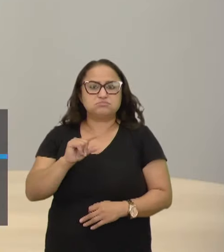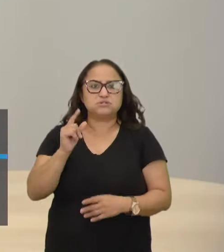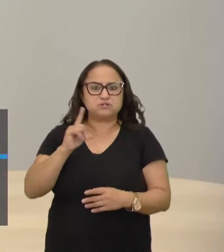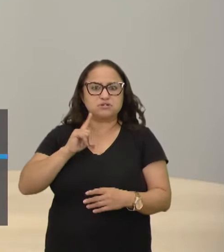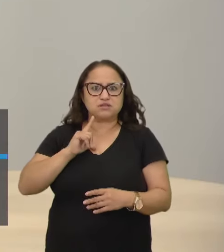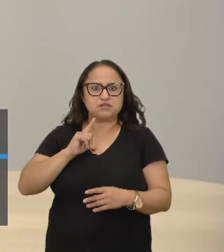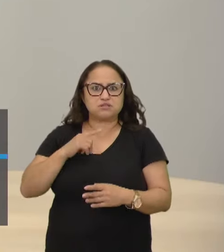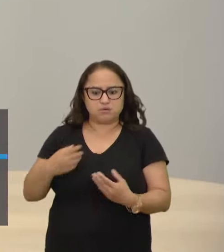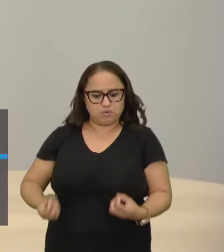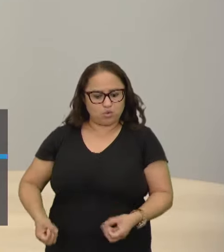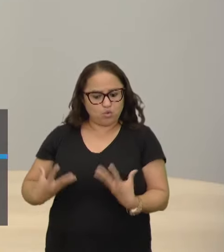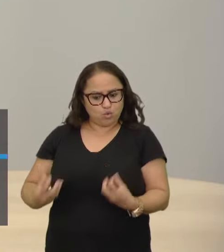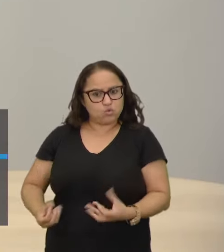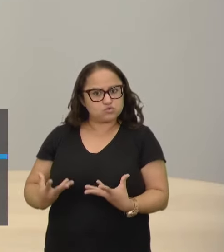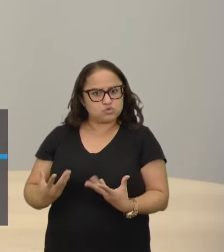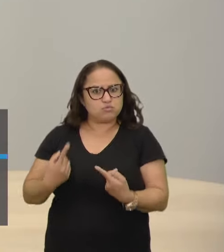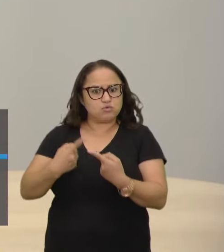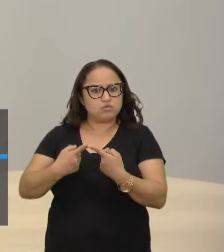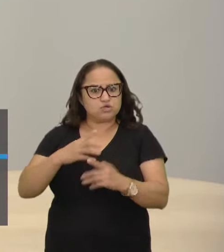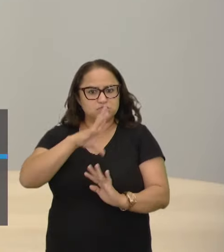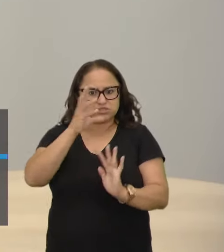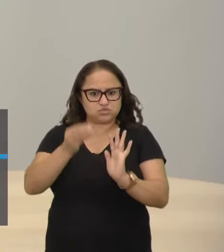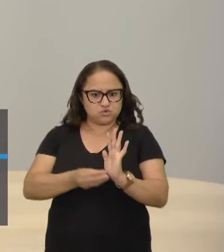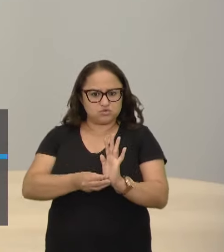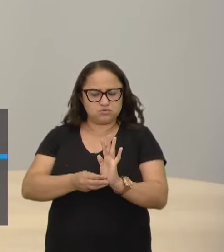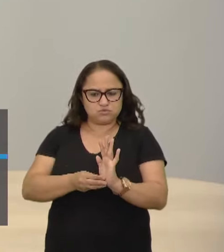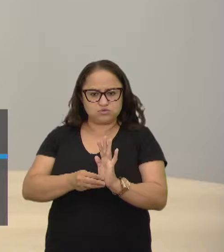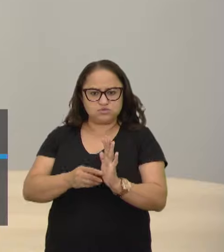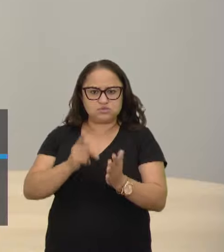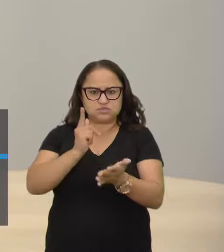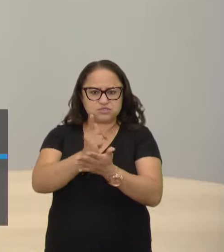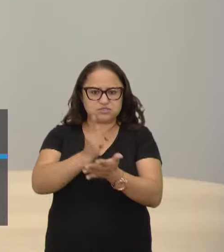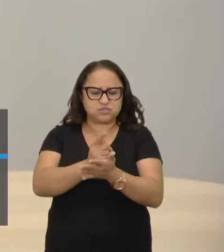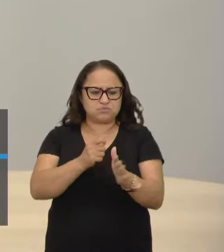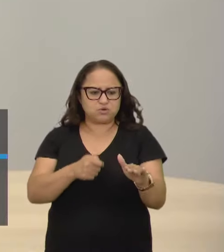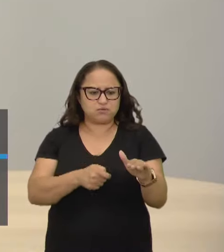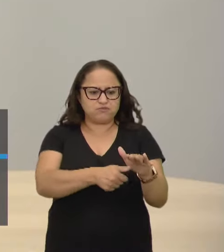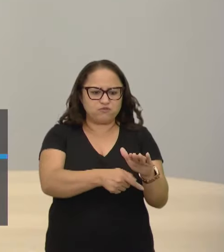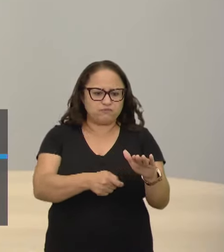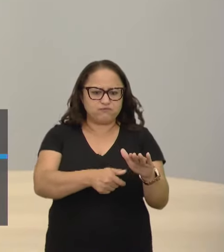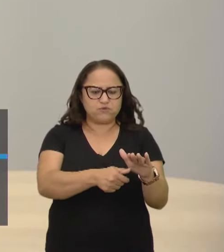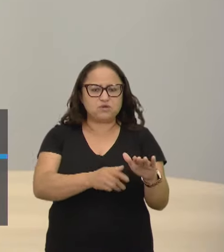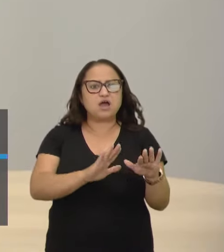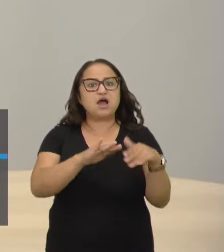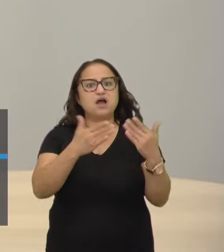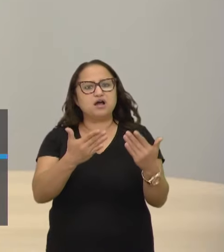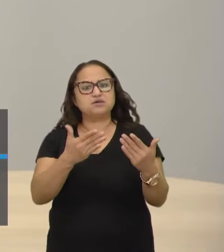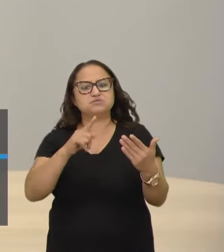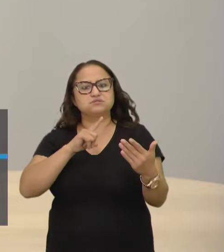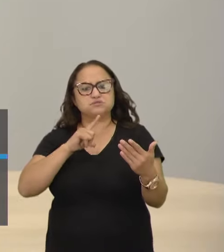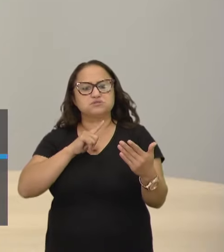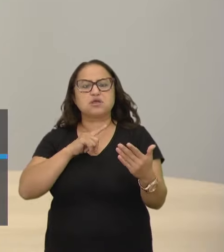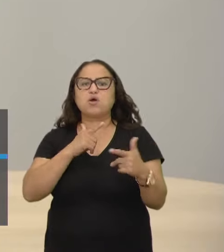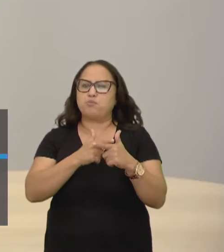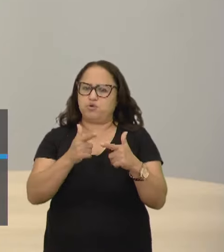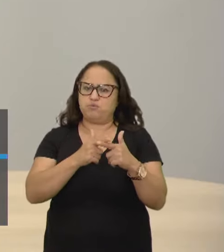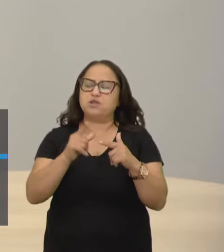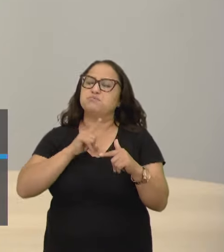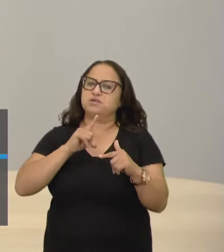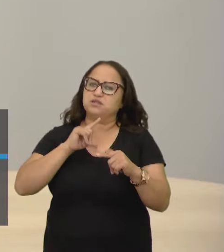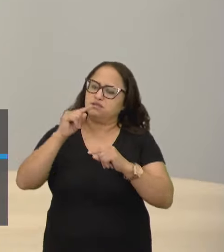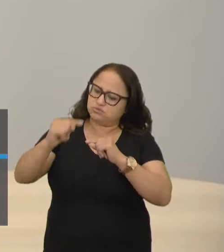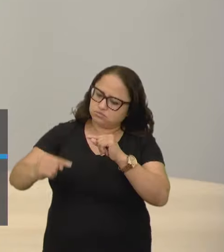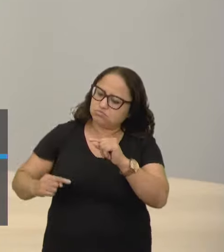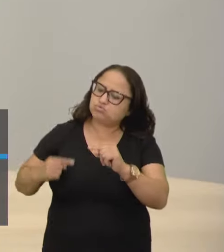vai para o consumo. Sim. Porque se todo mundo investisse o dinheiro ao invés de consumir, você também teria problema na retroalimentação